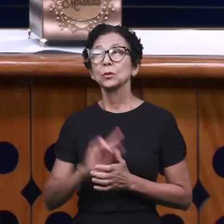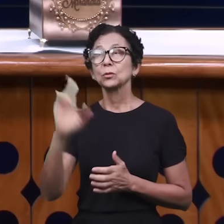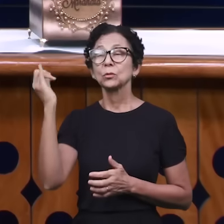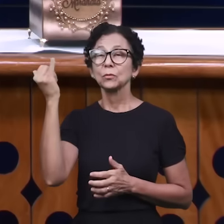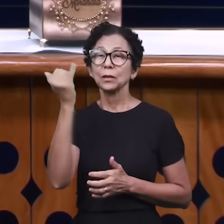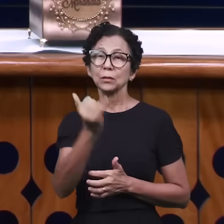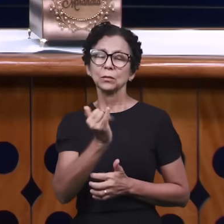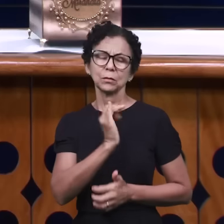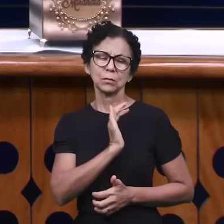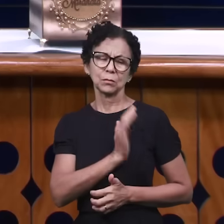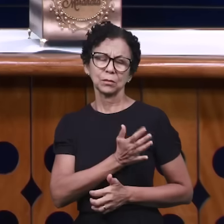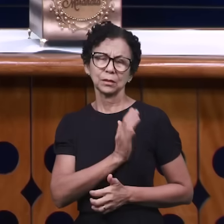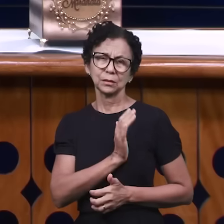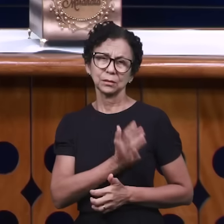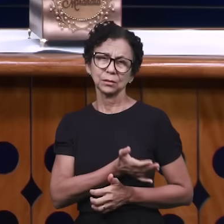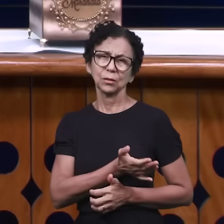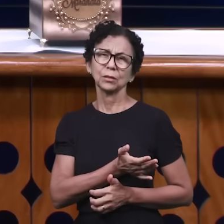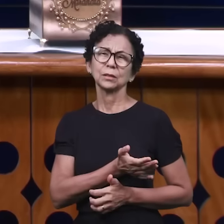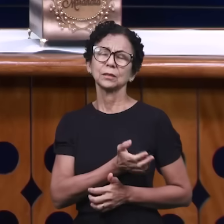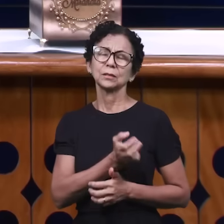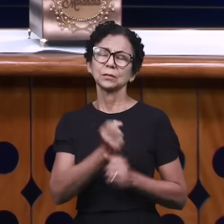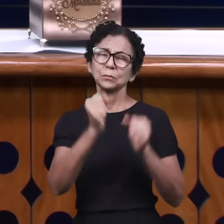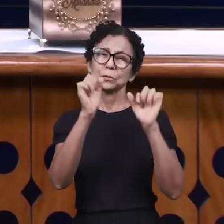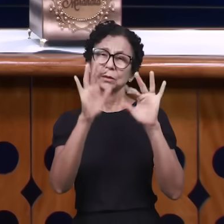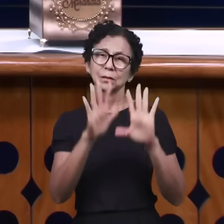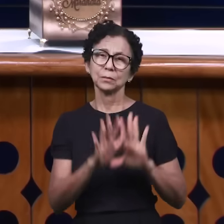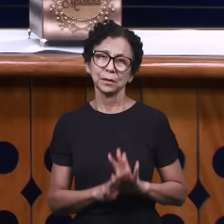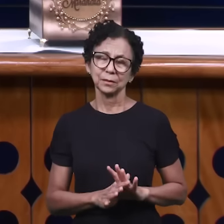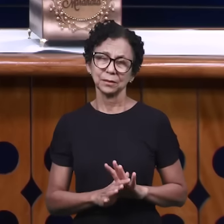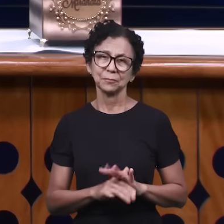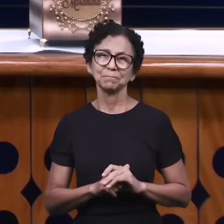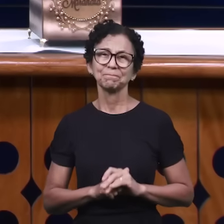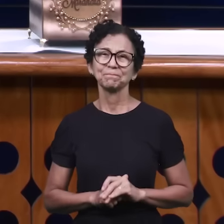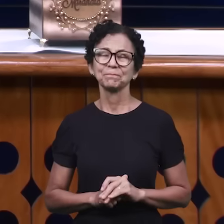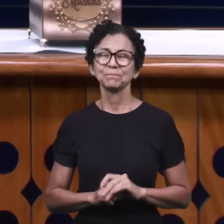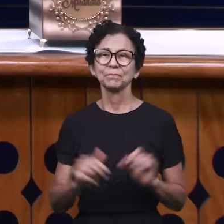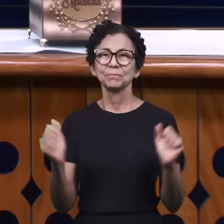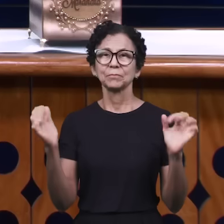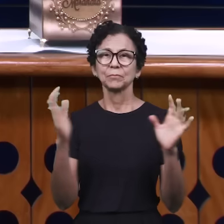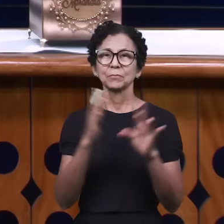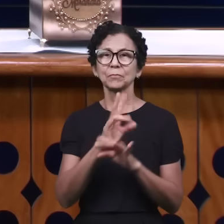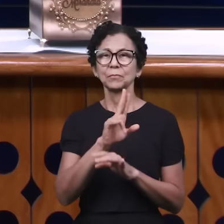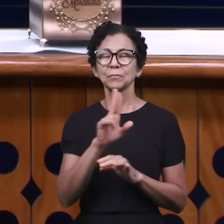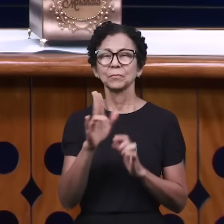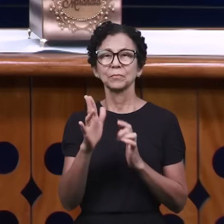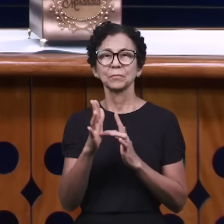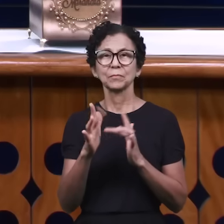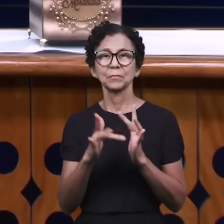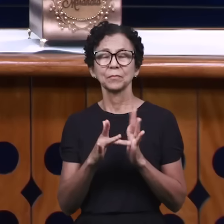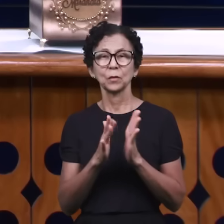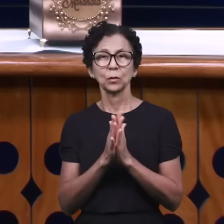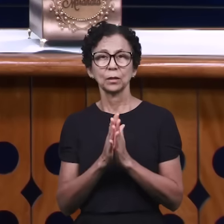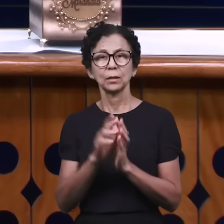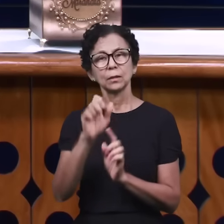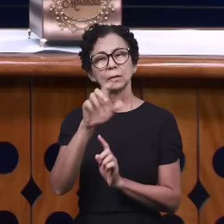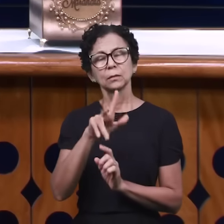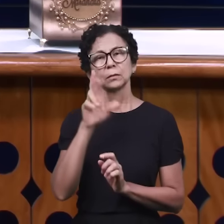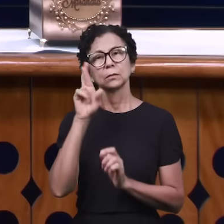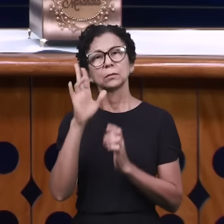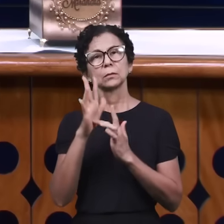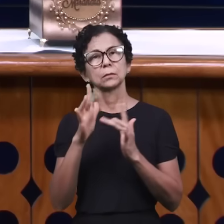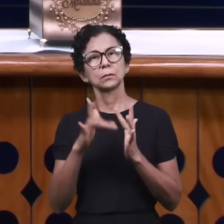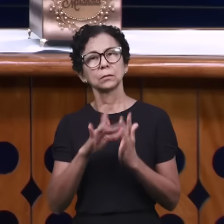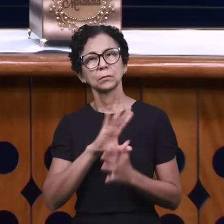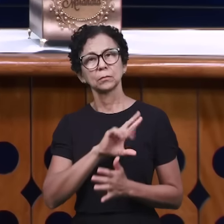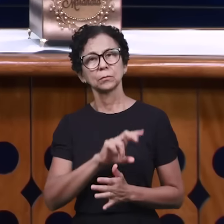enriqueceste o nosso coração através do alimento da Tua palavra. Por isso nós oramos e glorificamos a Ti e em nome de Jesus dizemos que a graça